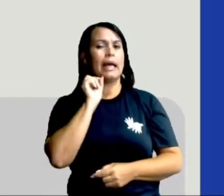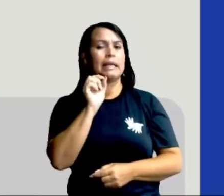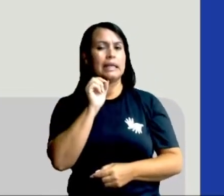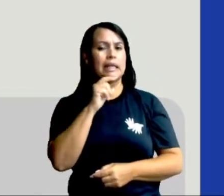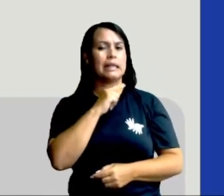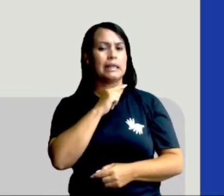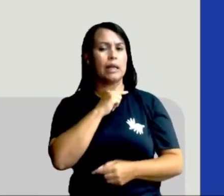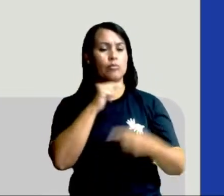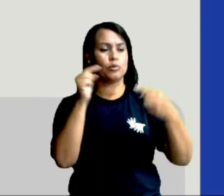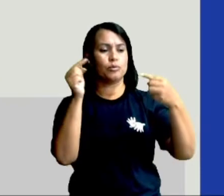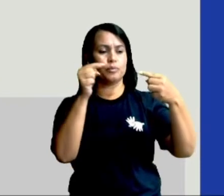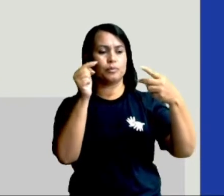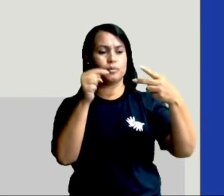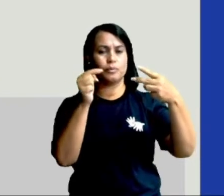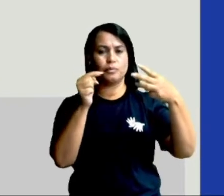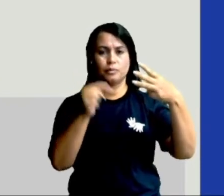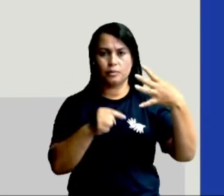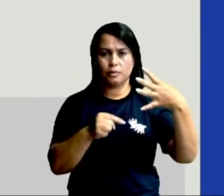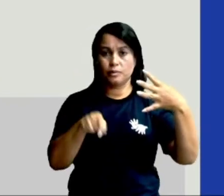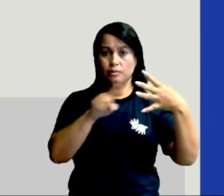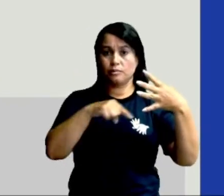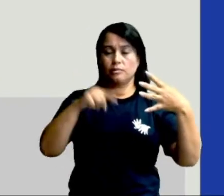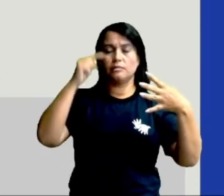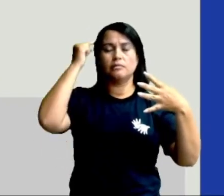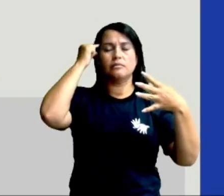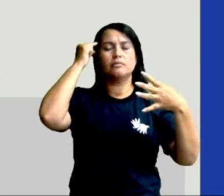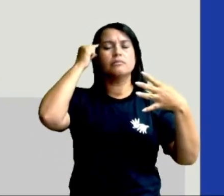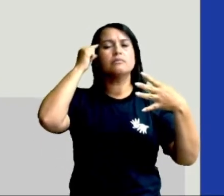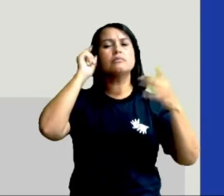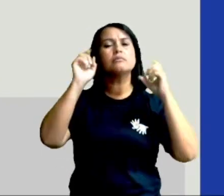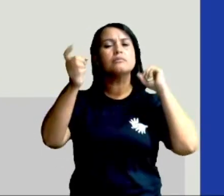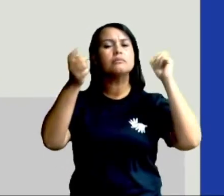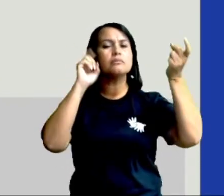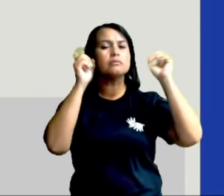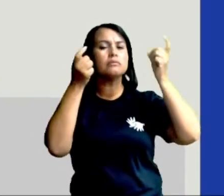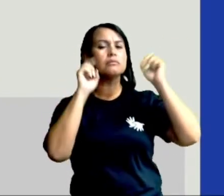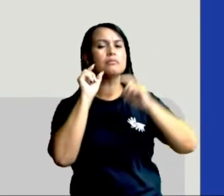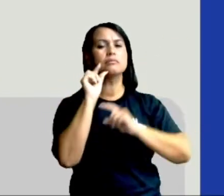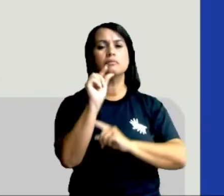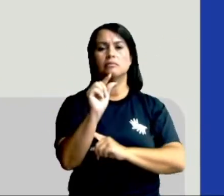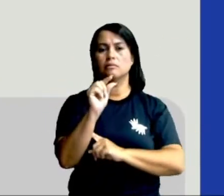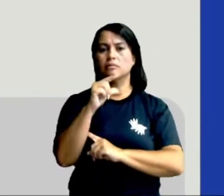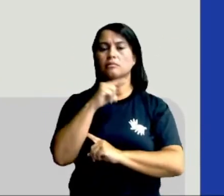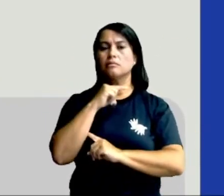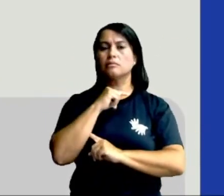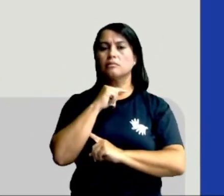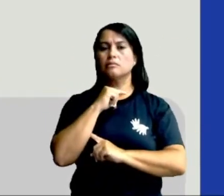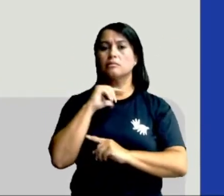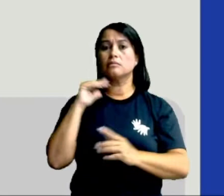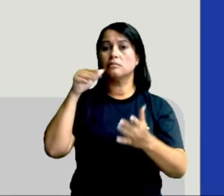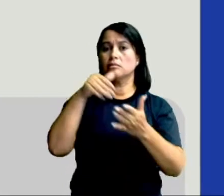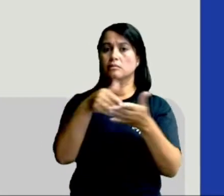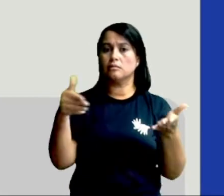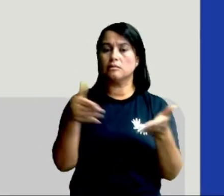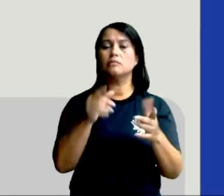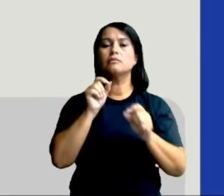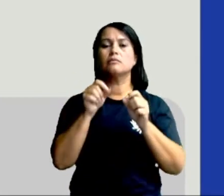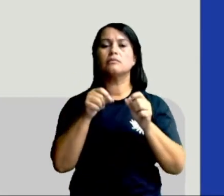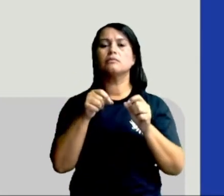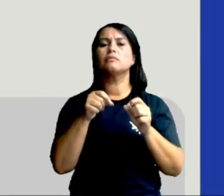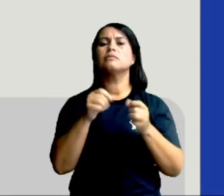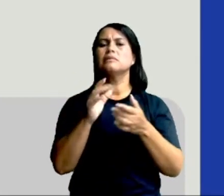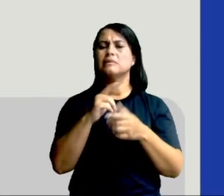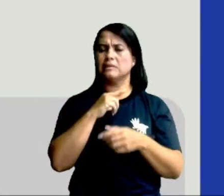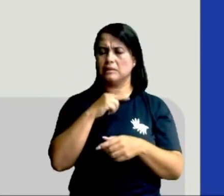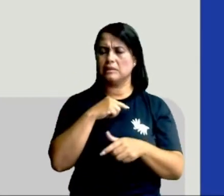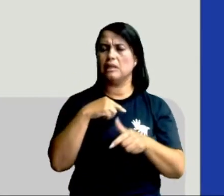temos aqui 4 perguntas para vocês refletirem um pouquinho. Você sabia que até hoje existe trabalho escravo? A gente acha